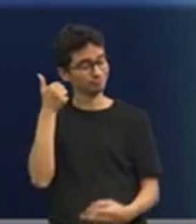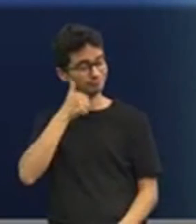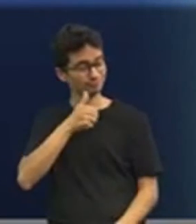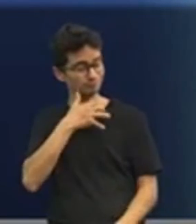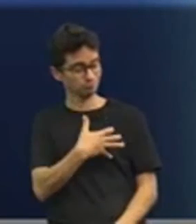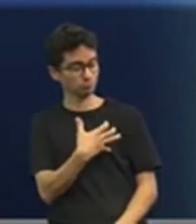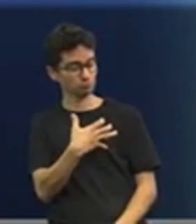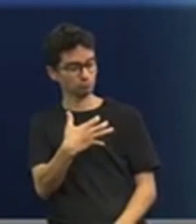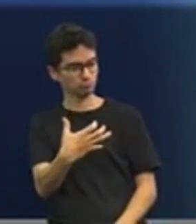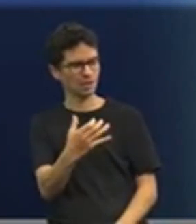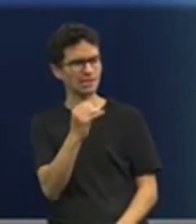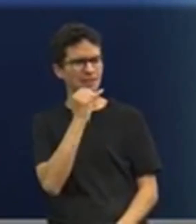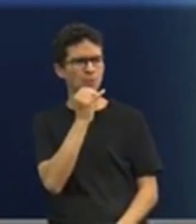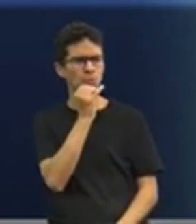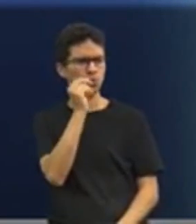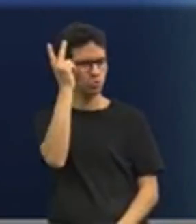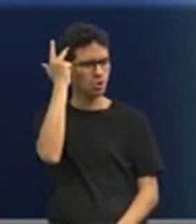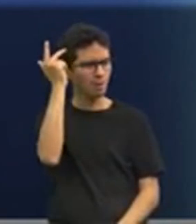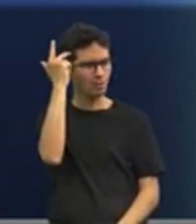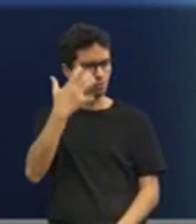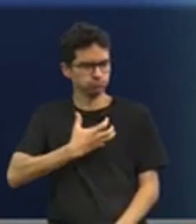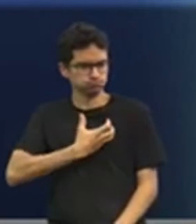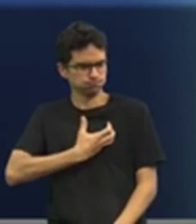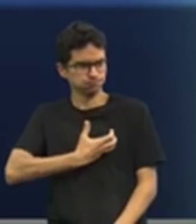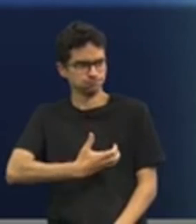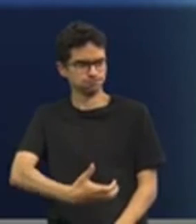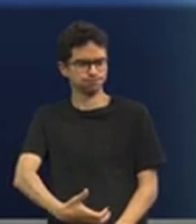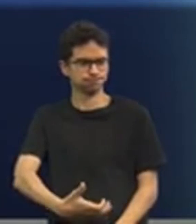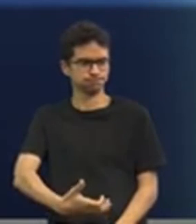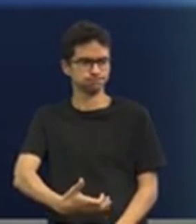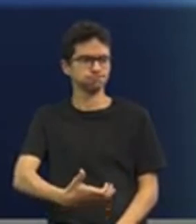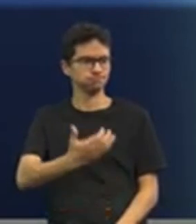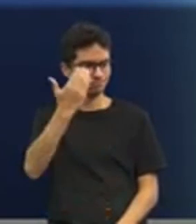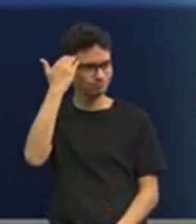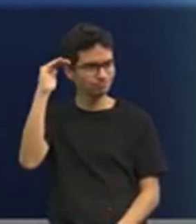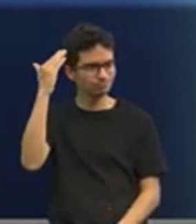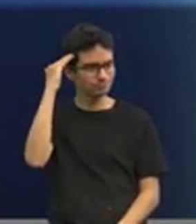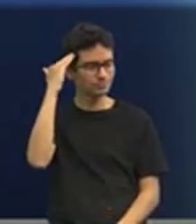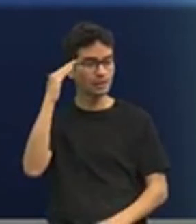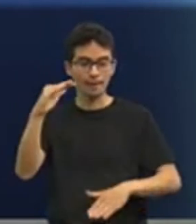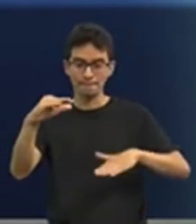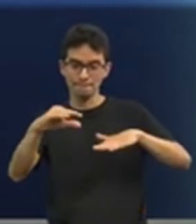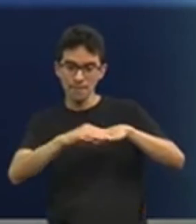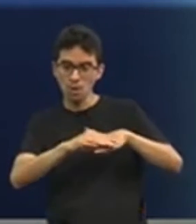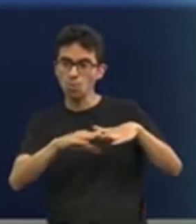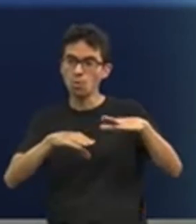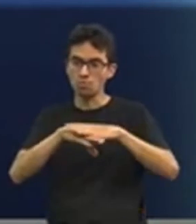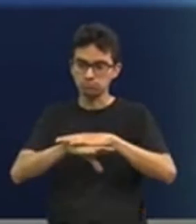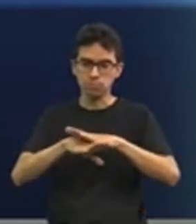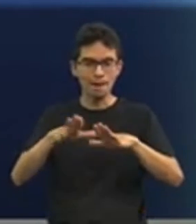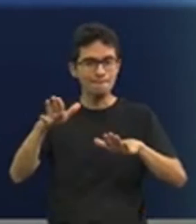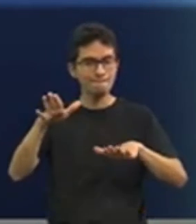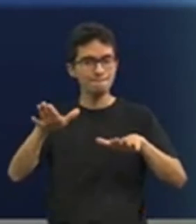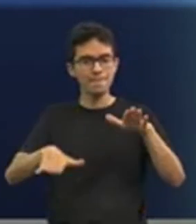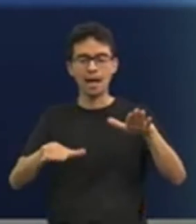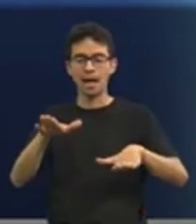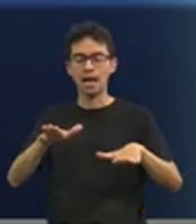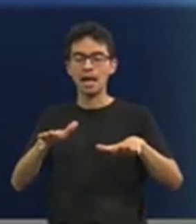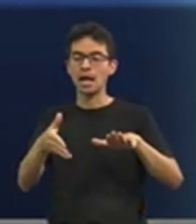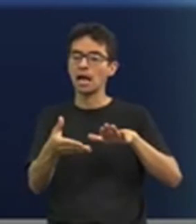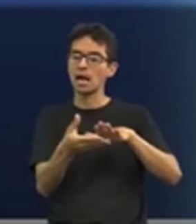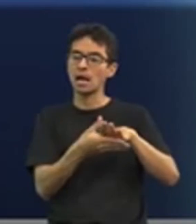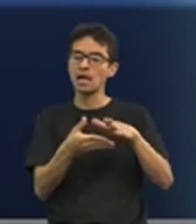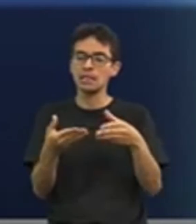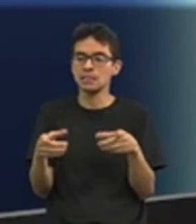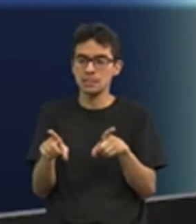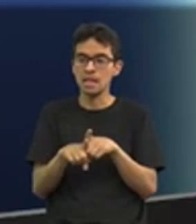peito também bastante avantajado os pés também muito grande e a mão aqui também bastante grande